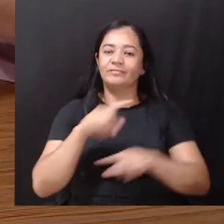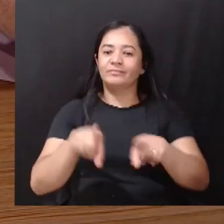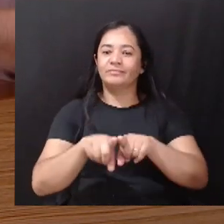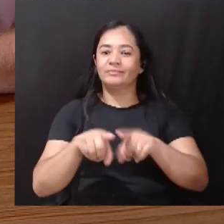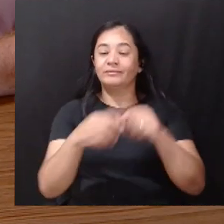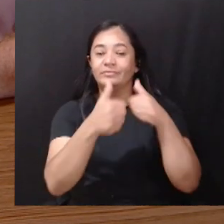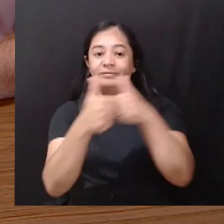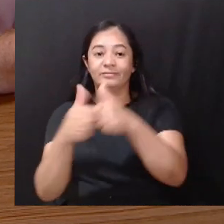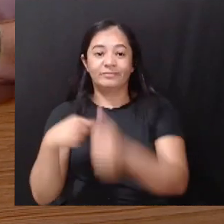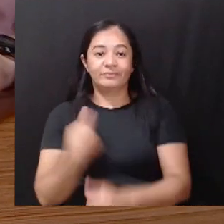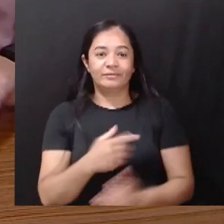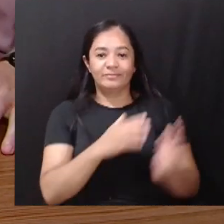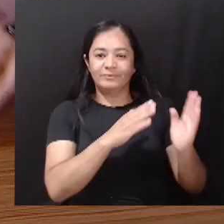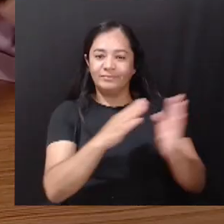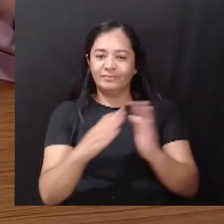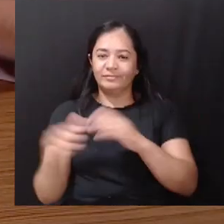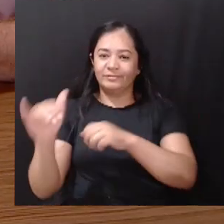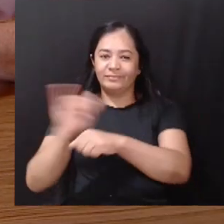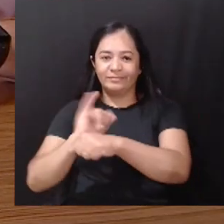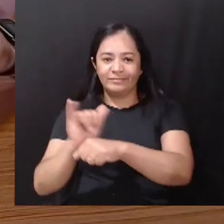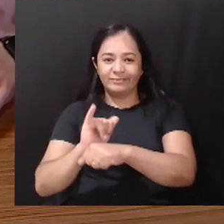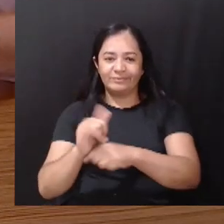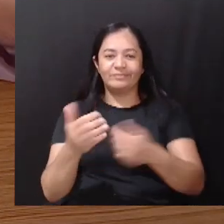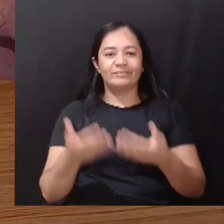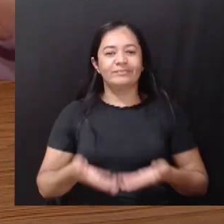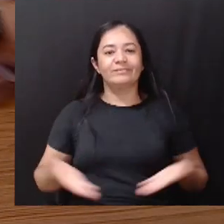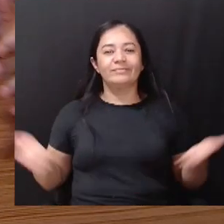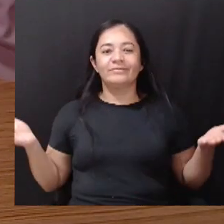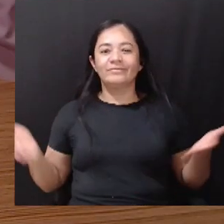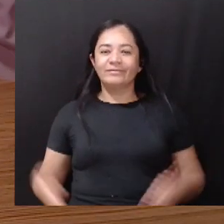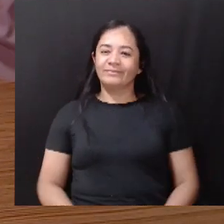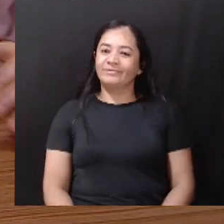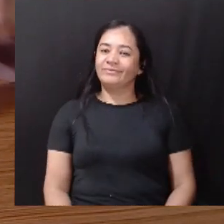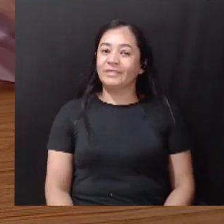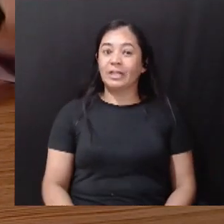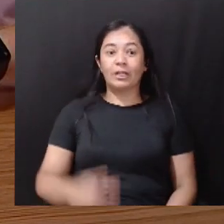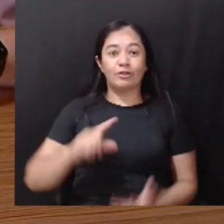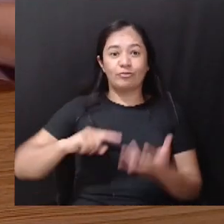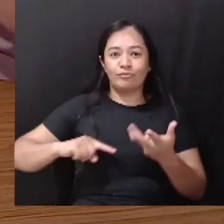nossa programação no YouTube, no nosso canal TV Câmara Campinas. Lá tem todas as